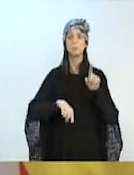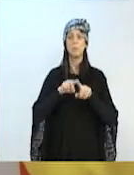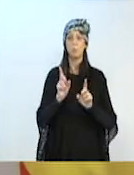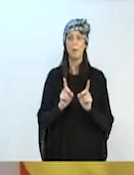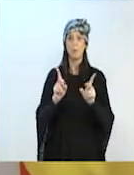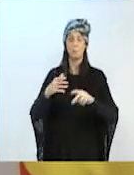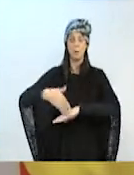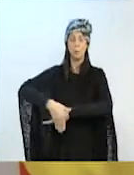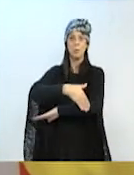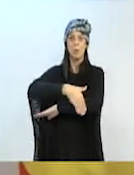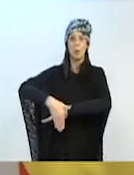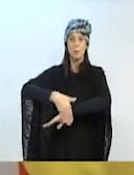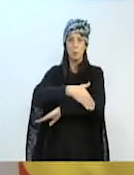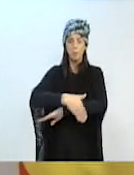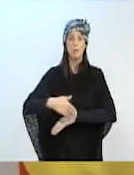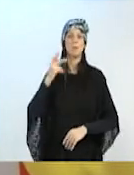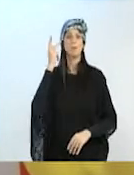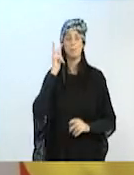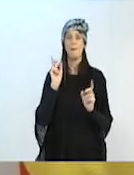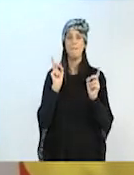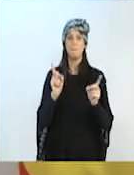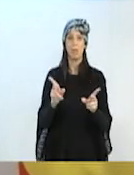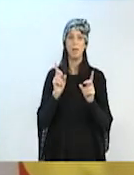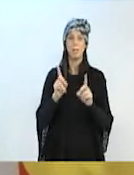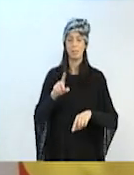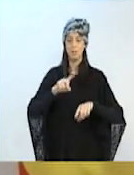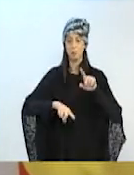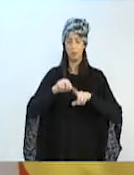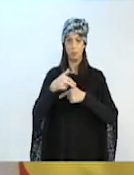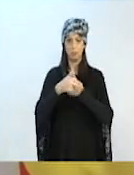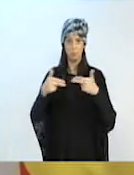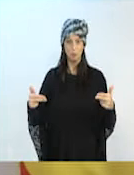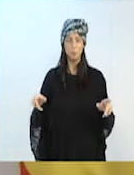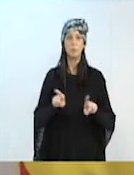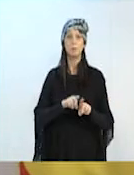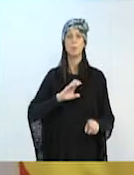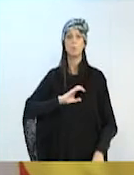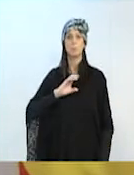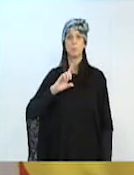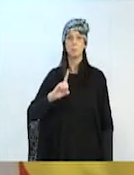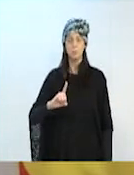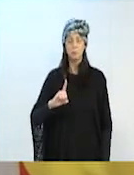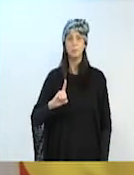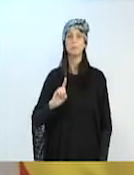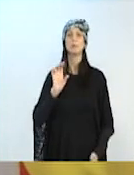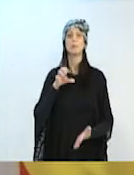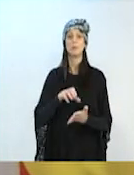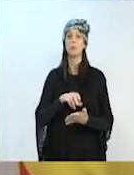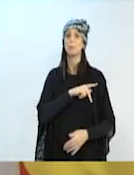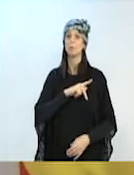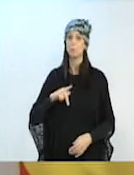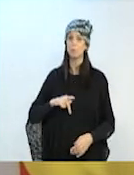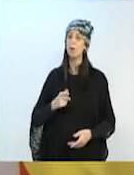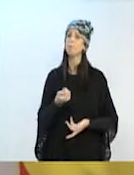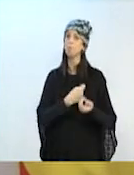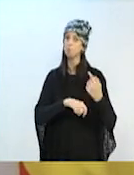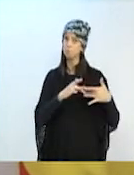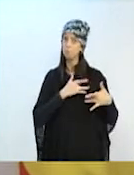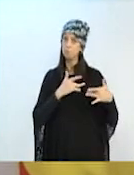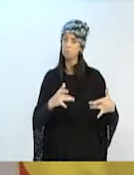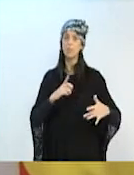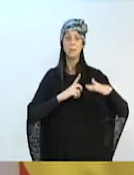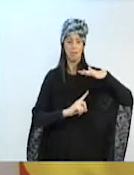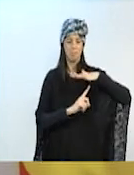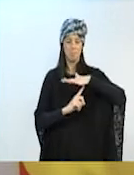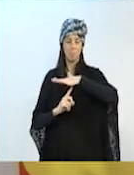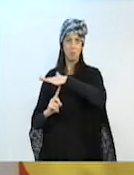São Paulo, espaço de comercialização, e coordena também o Centro Público de Economia Solidária. Nós temos a Feira da